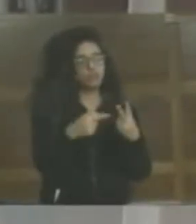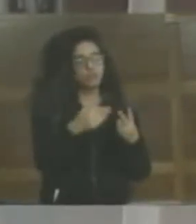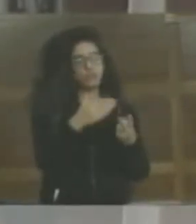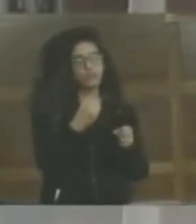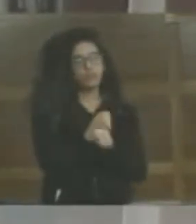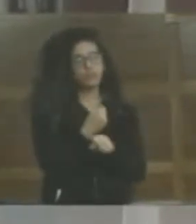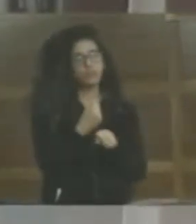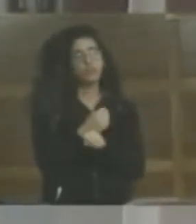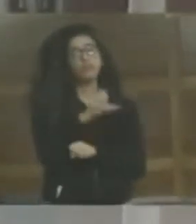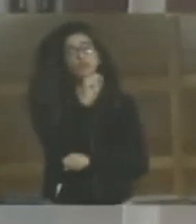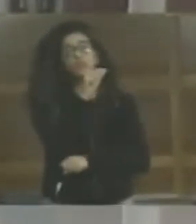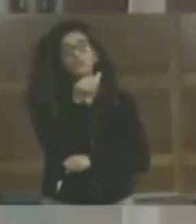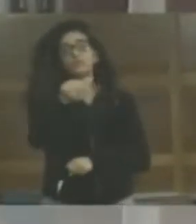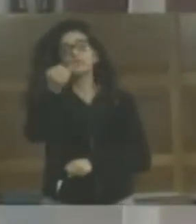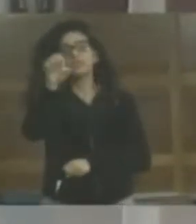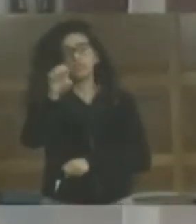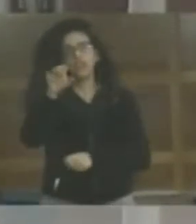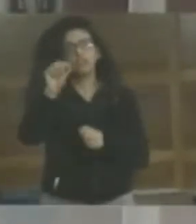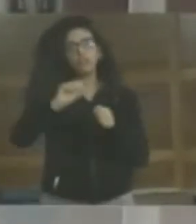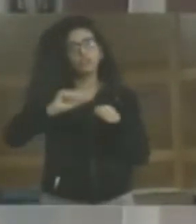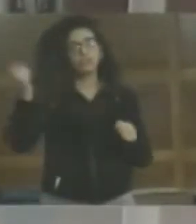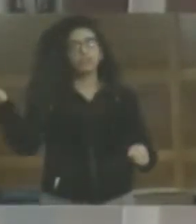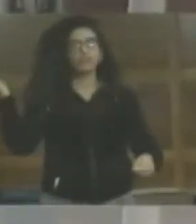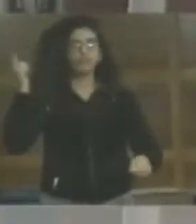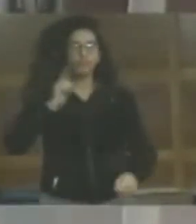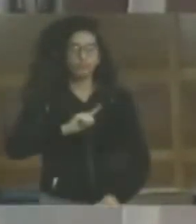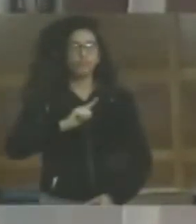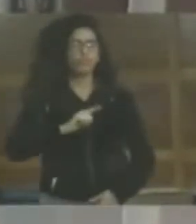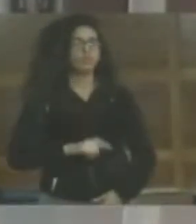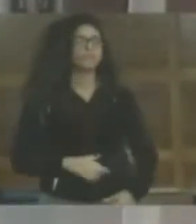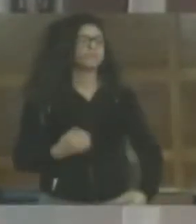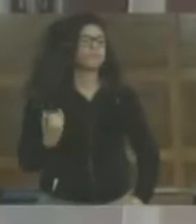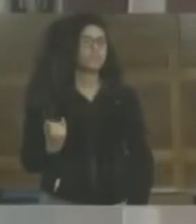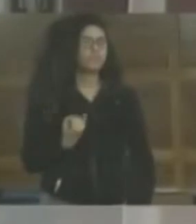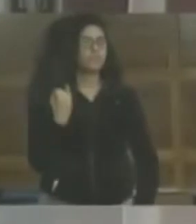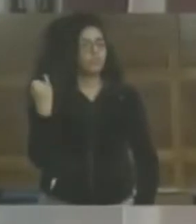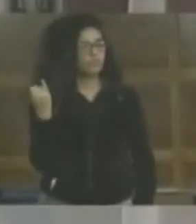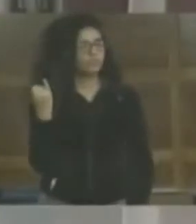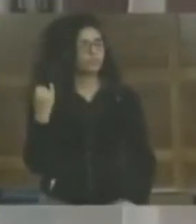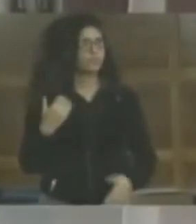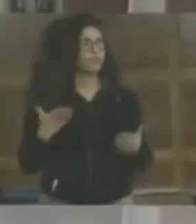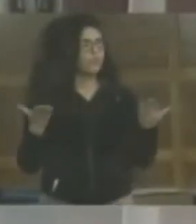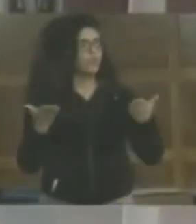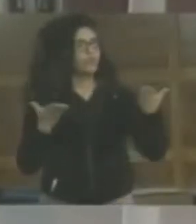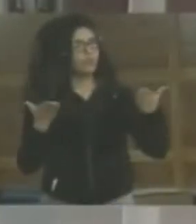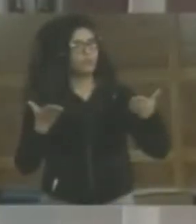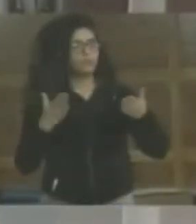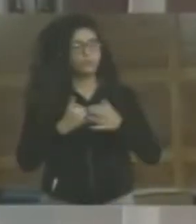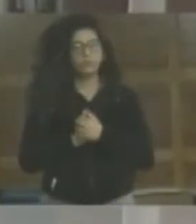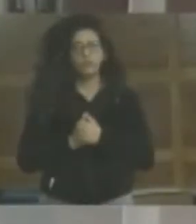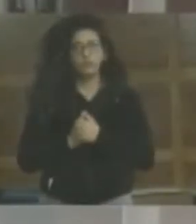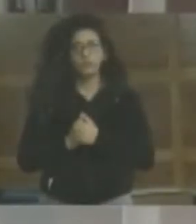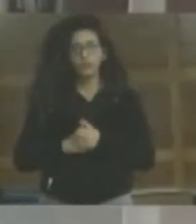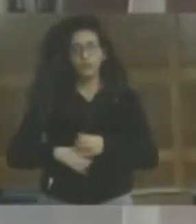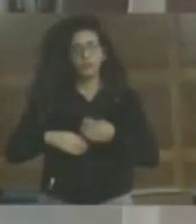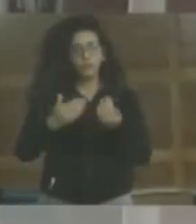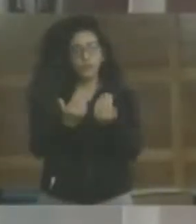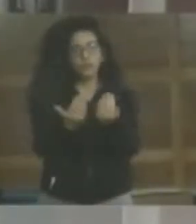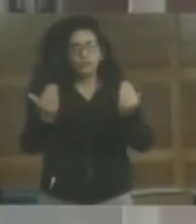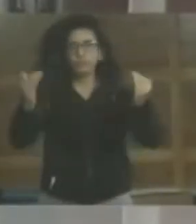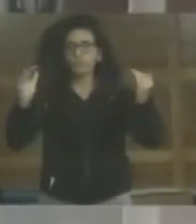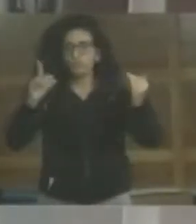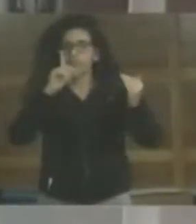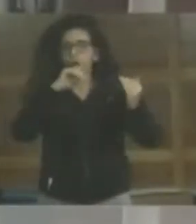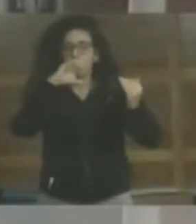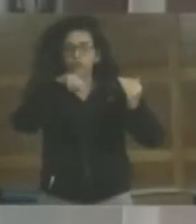o SAI está fazendo outra dragagem. Olha a importância. Hoje ali, aquela barragem, ela